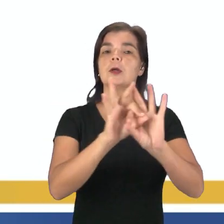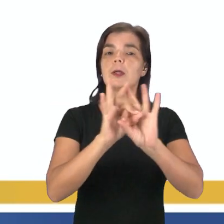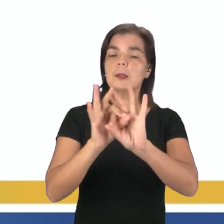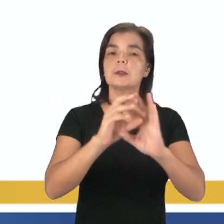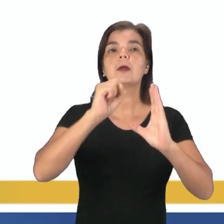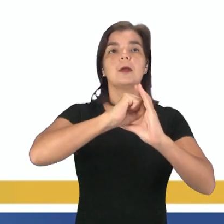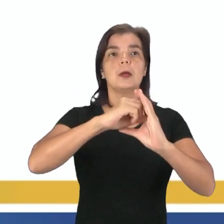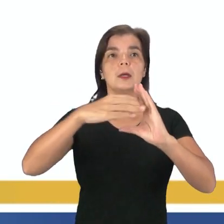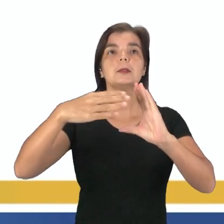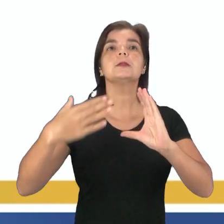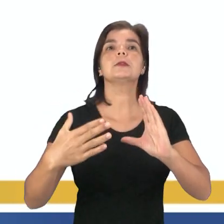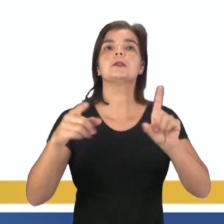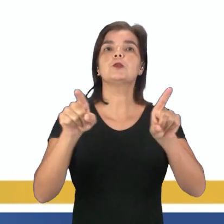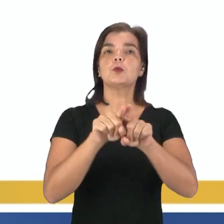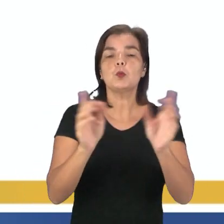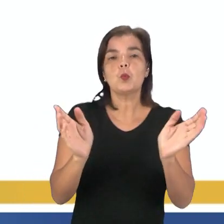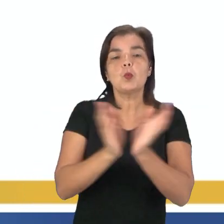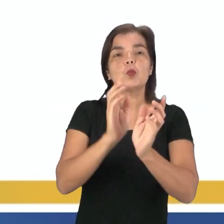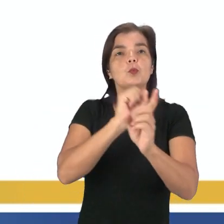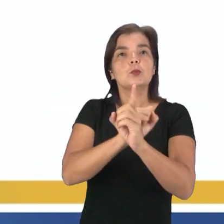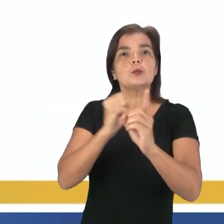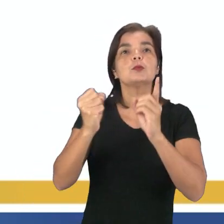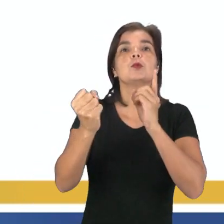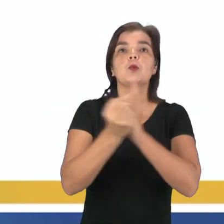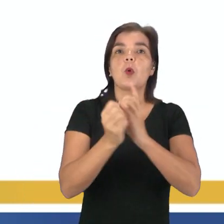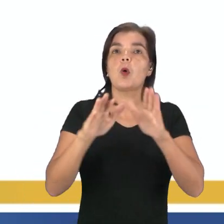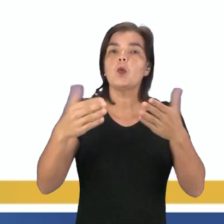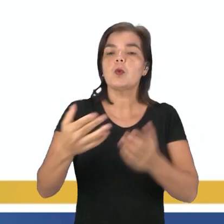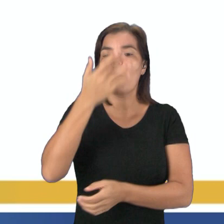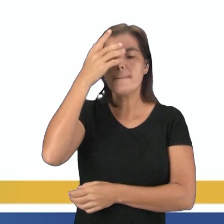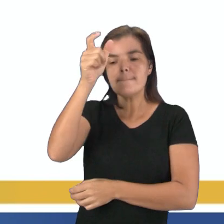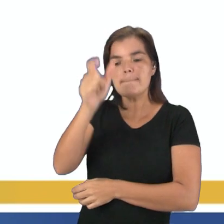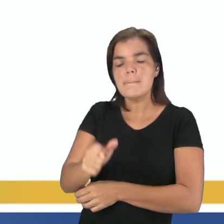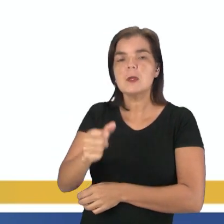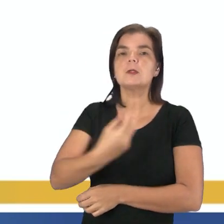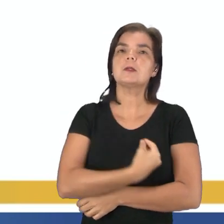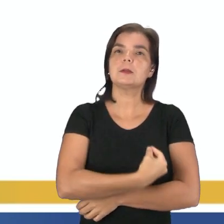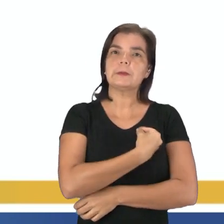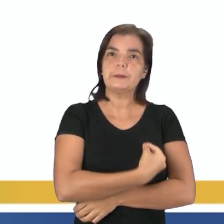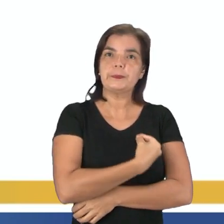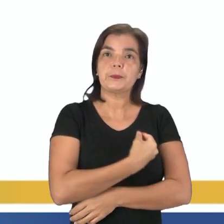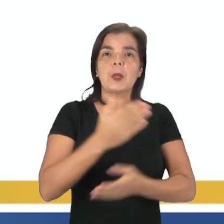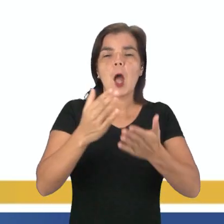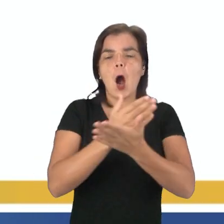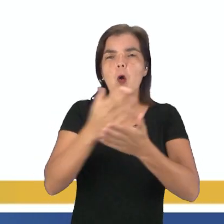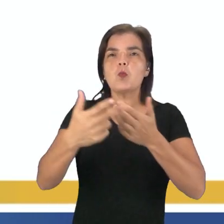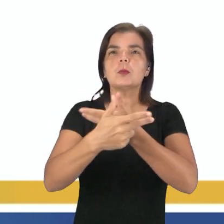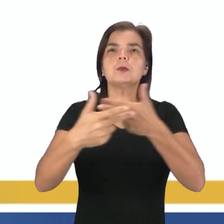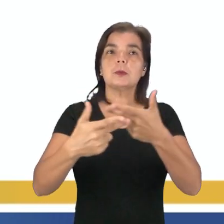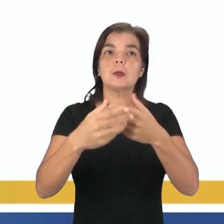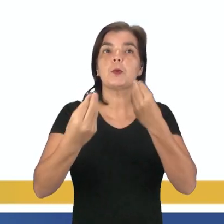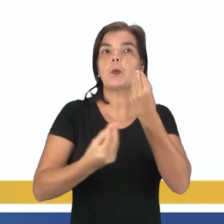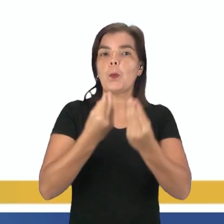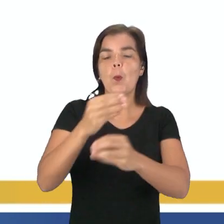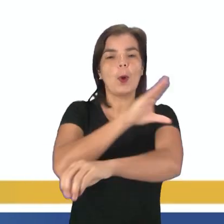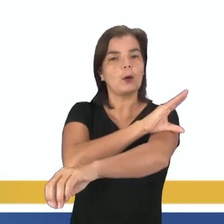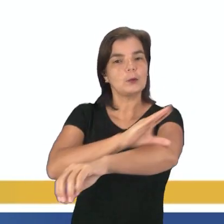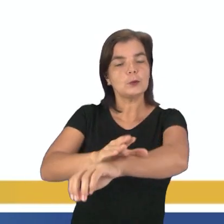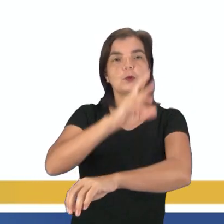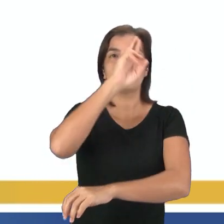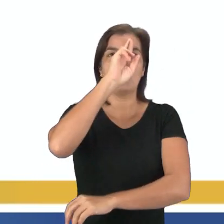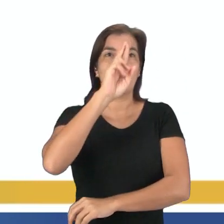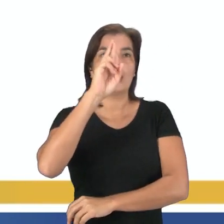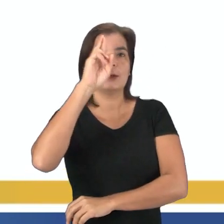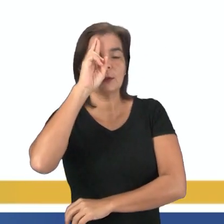às características do grupo social no qual o indivíduo está inserido. Alguns fatores, tal como a cultura,